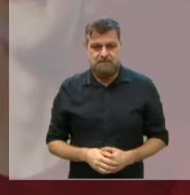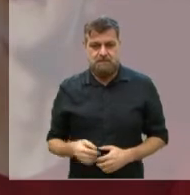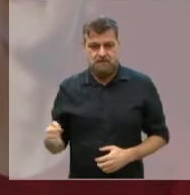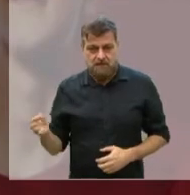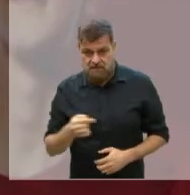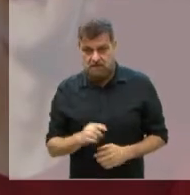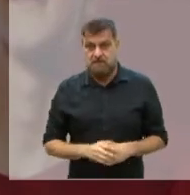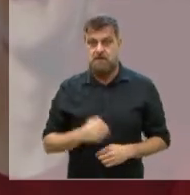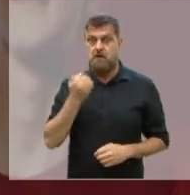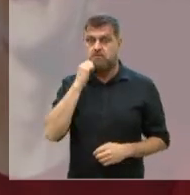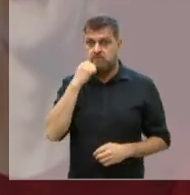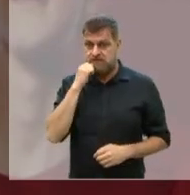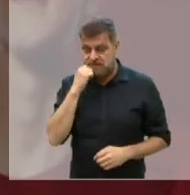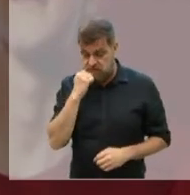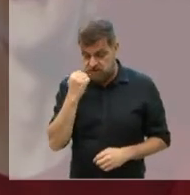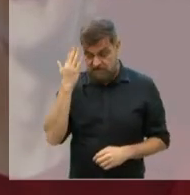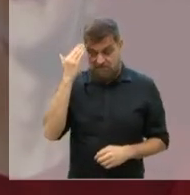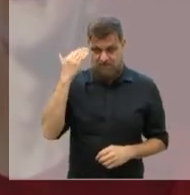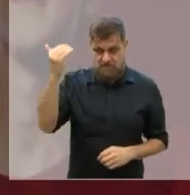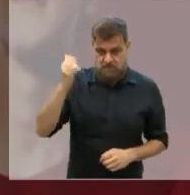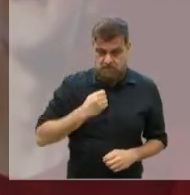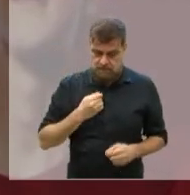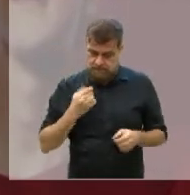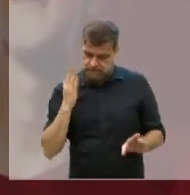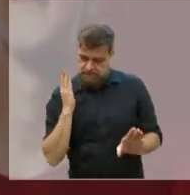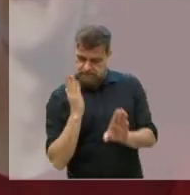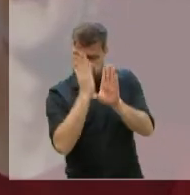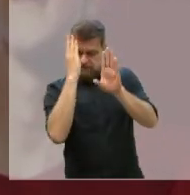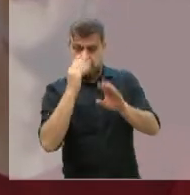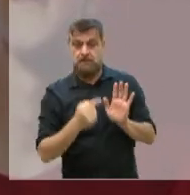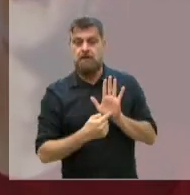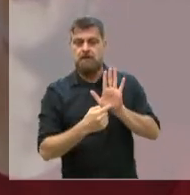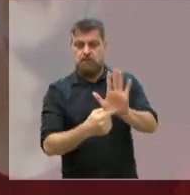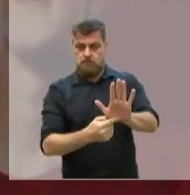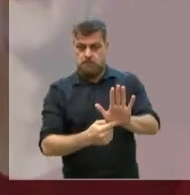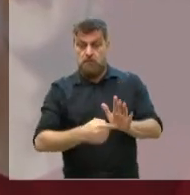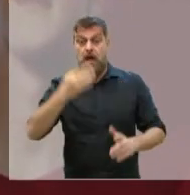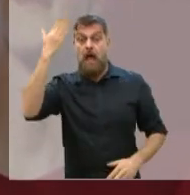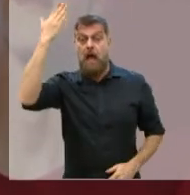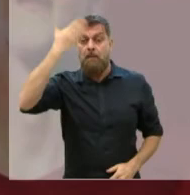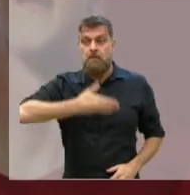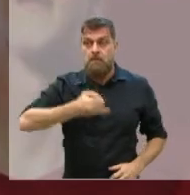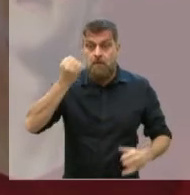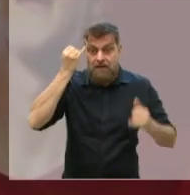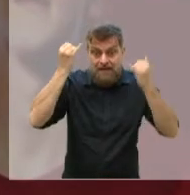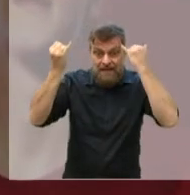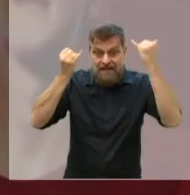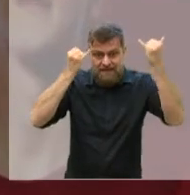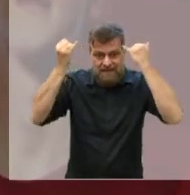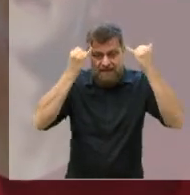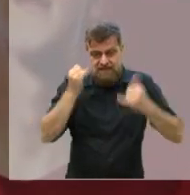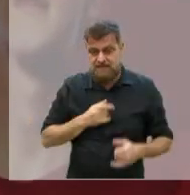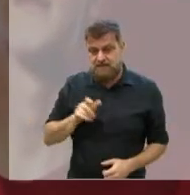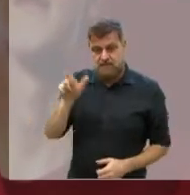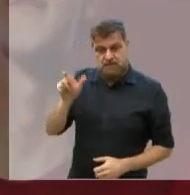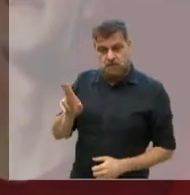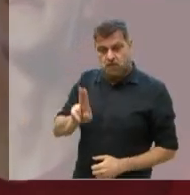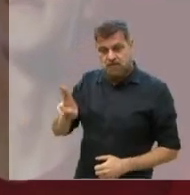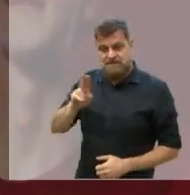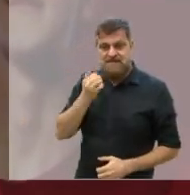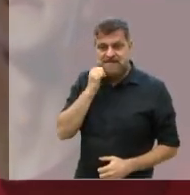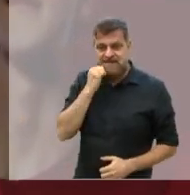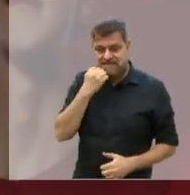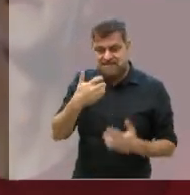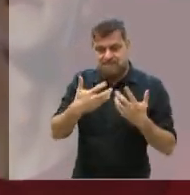foi um cientista bastante importante. Sem dúvida nenhuma. Ele conseguiu trazer ideias que outros usaram para que a ciência